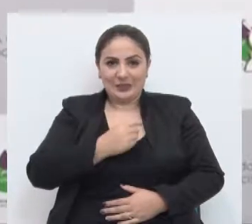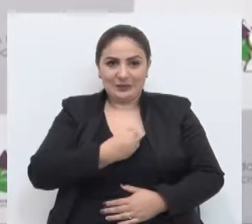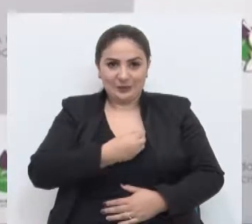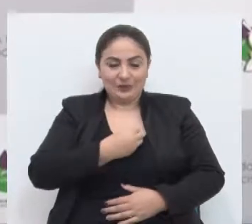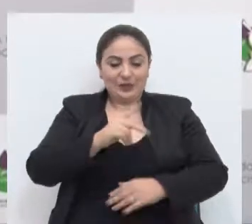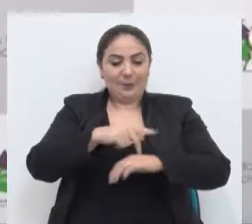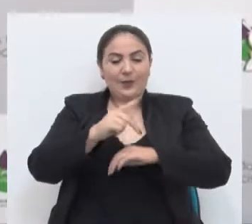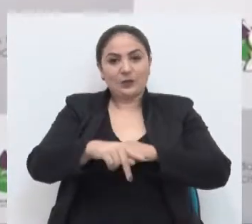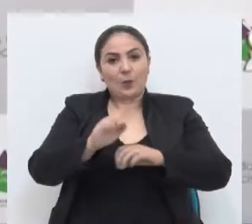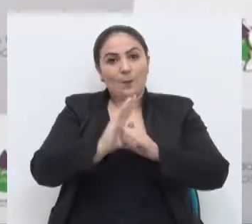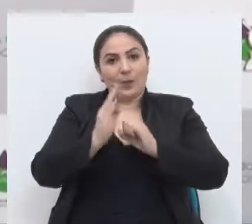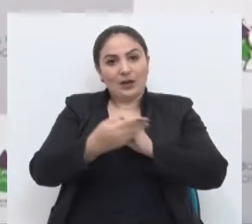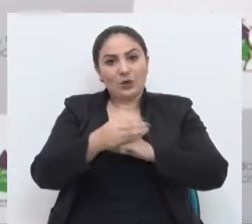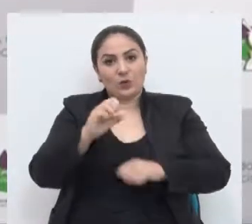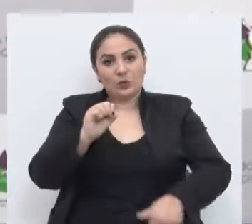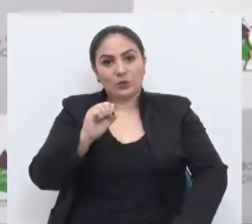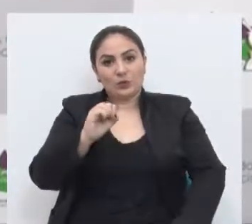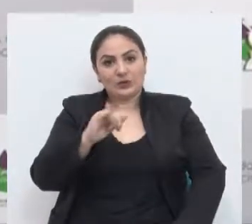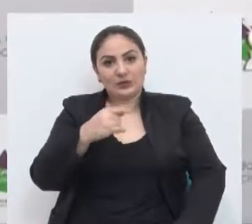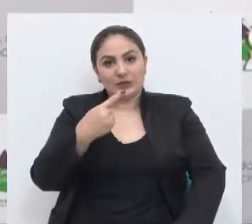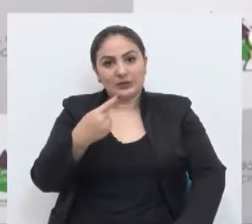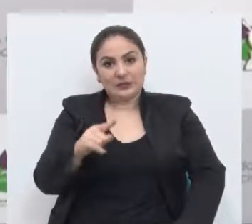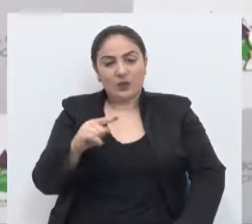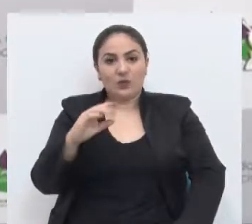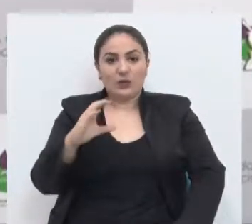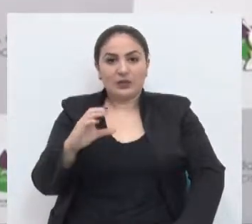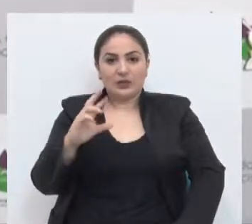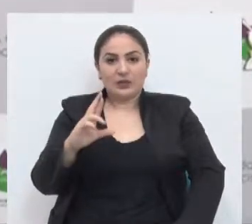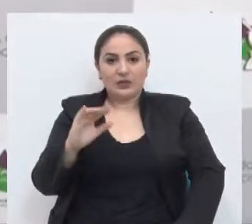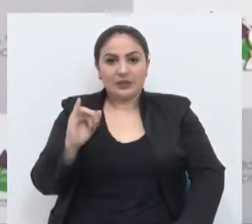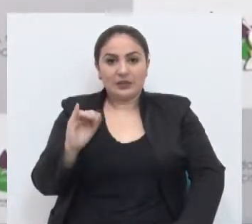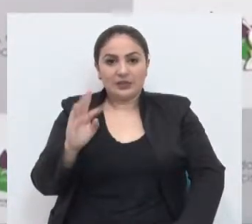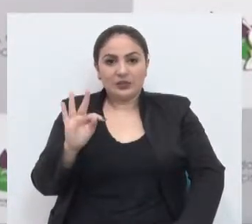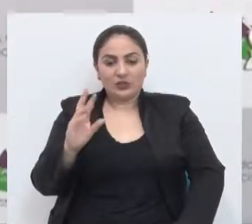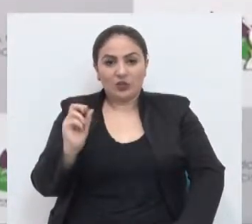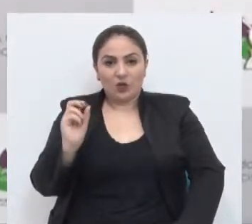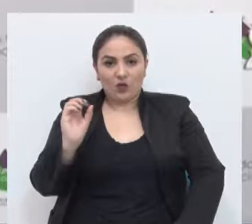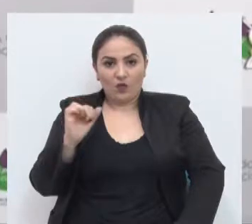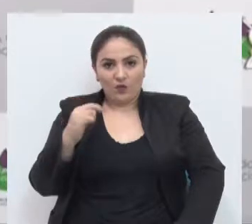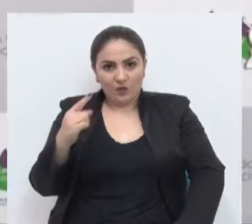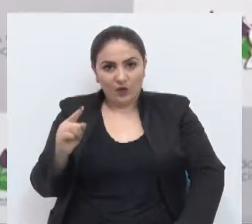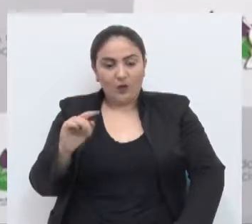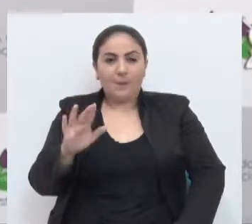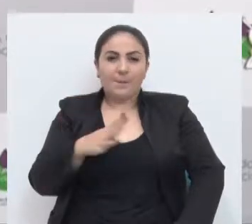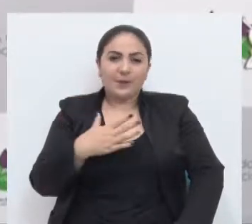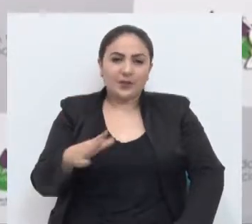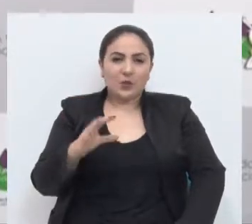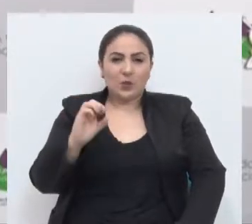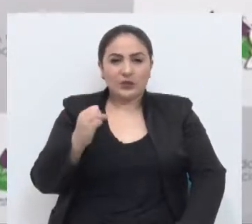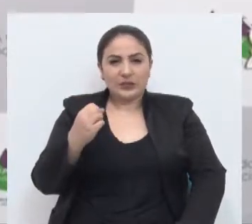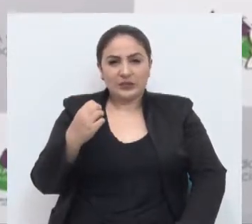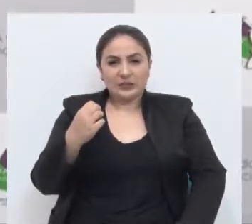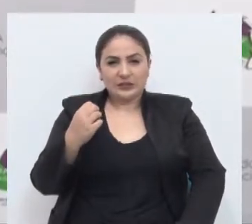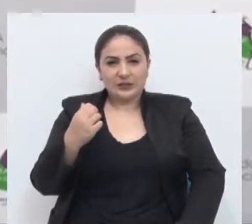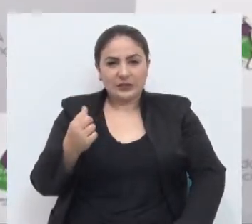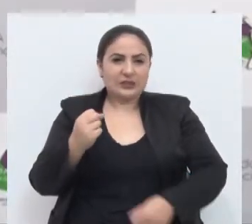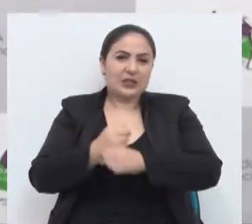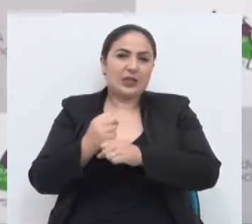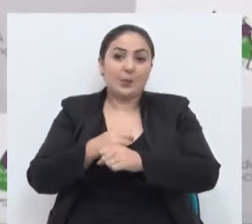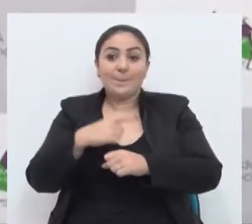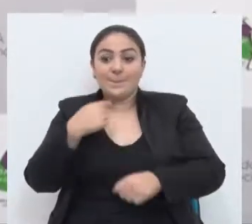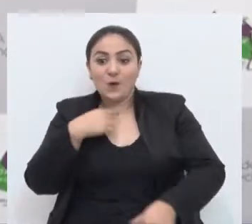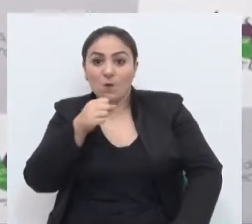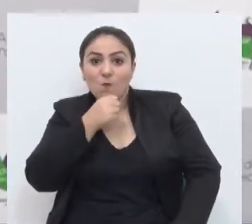Passo Fundo, no bairro São Cristóvão, na Presidente Vargas, há aproximadamente 86 anos, vem do meu falecido